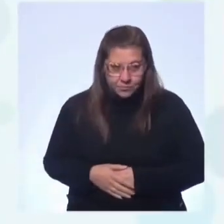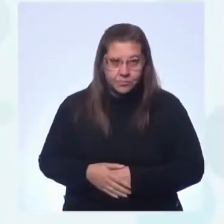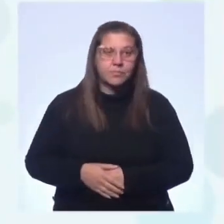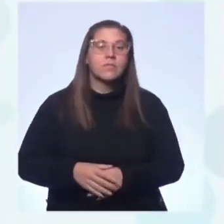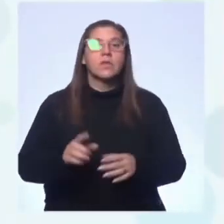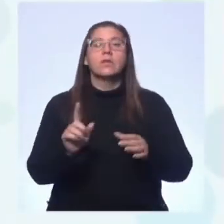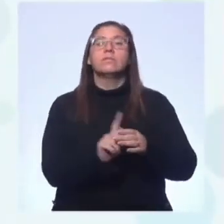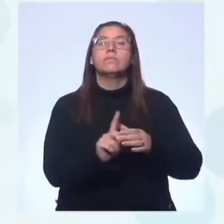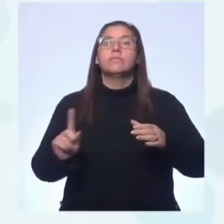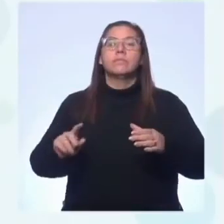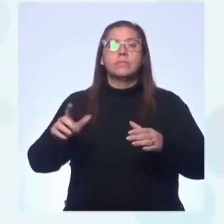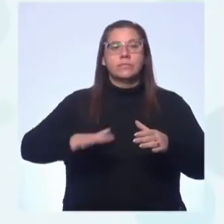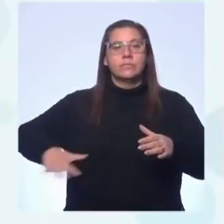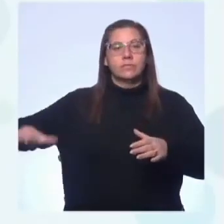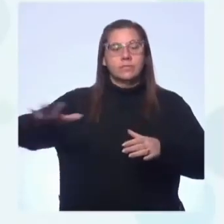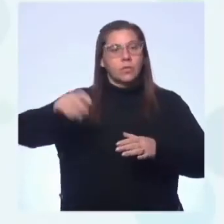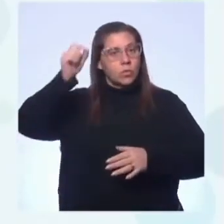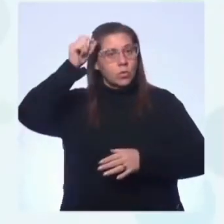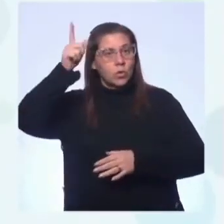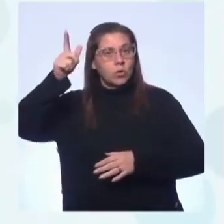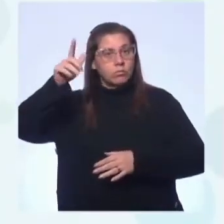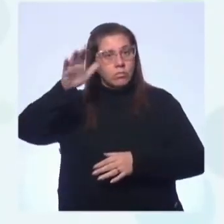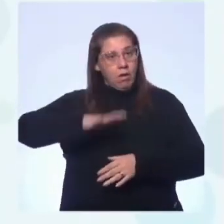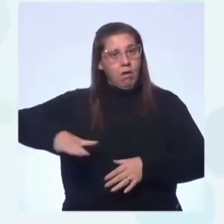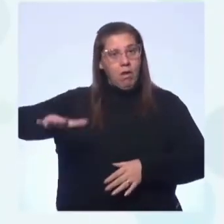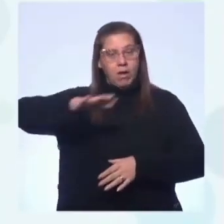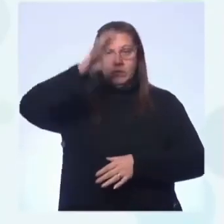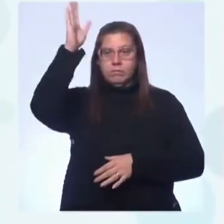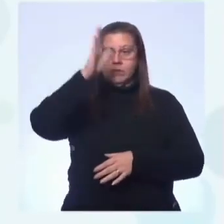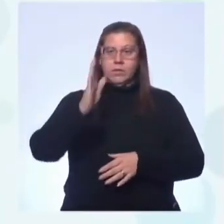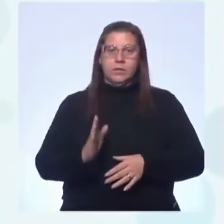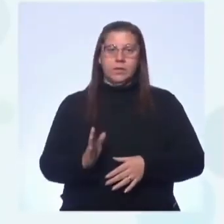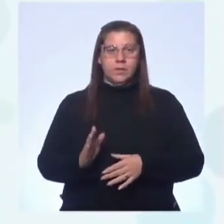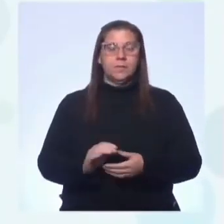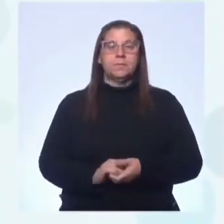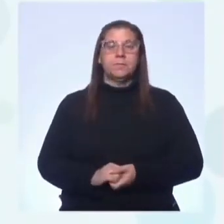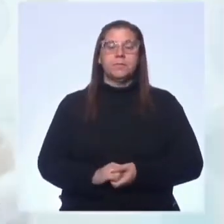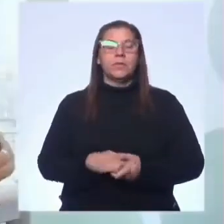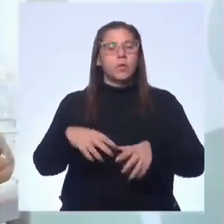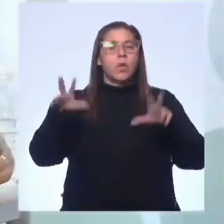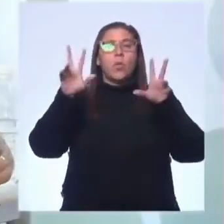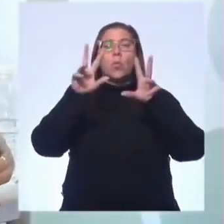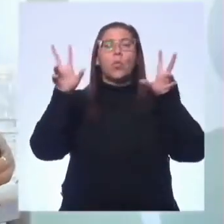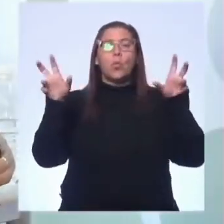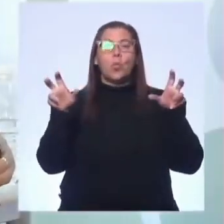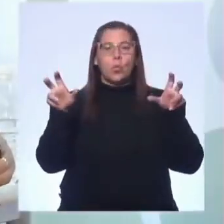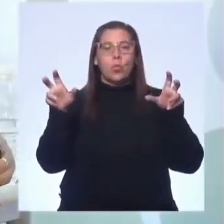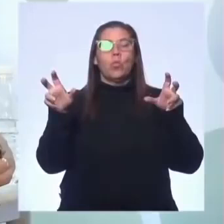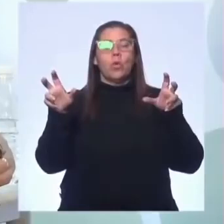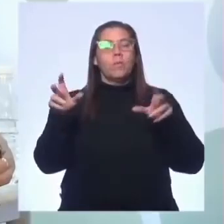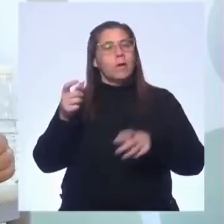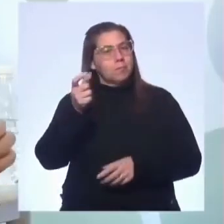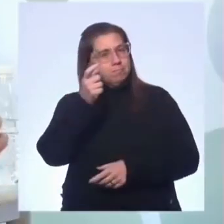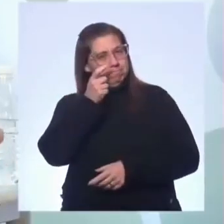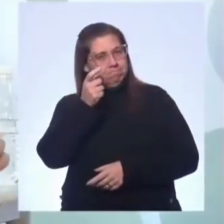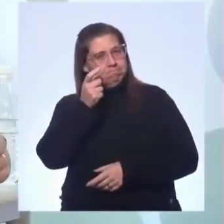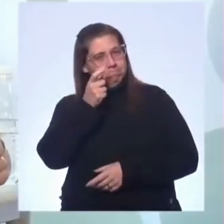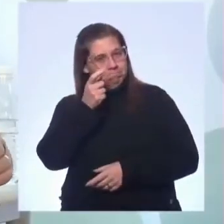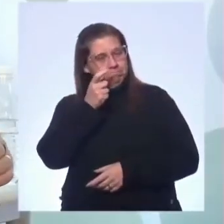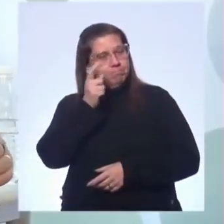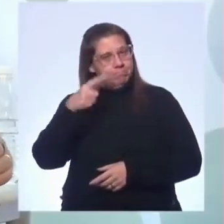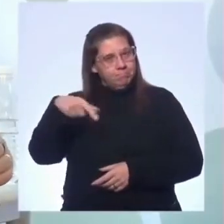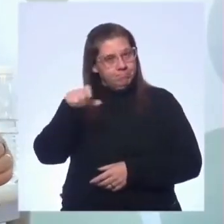espacial e cultural no território brasileiro. Então vai ser um assunto aí bastante interessante aí